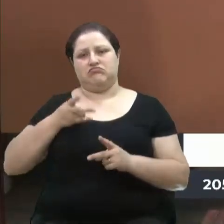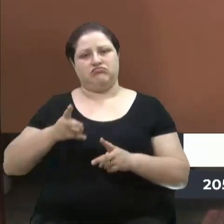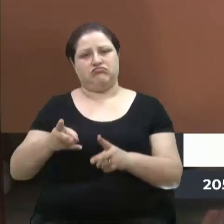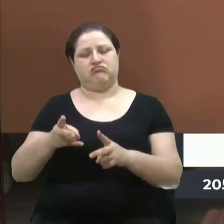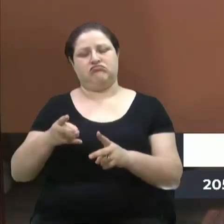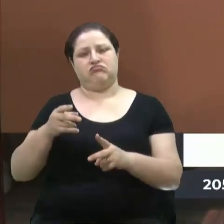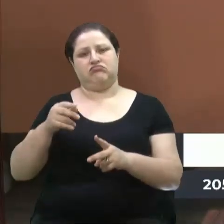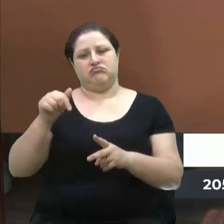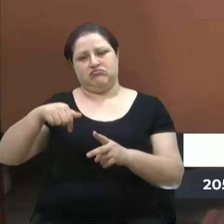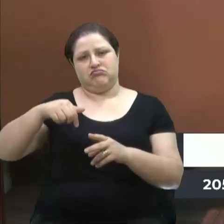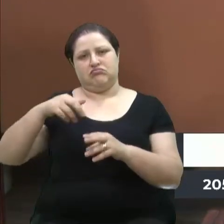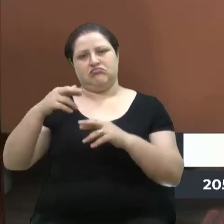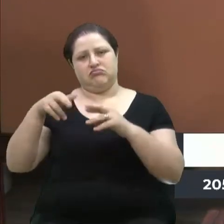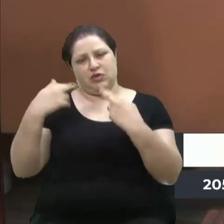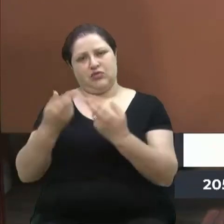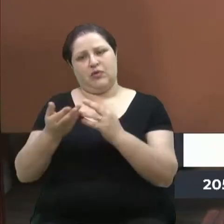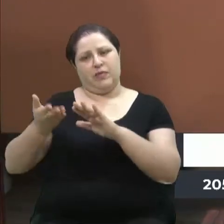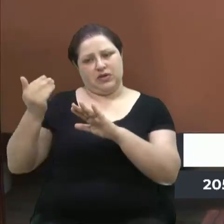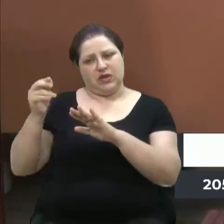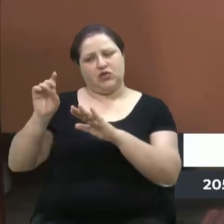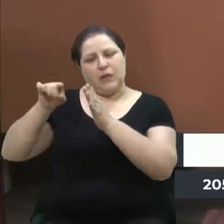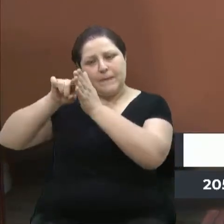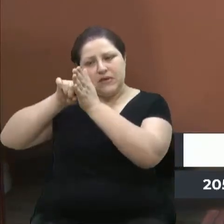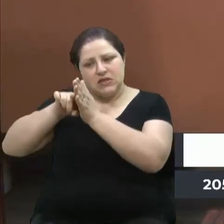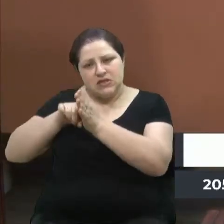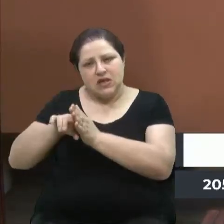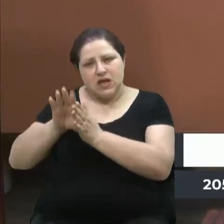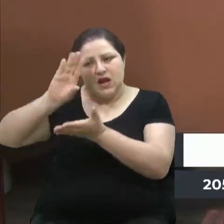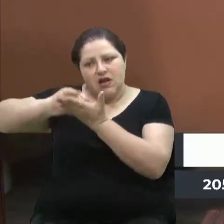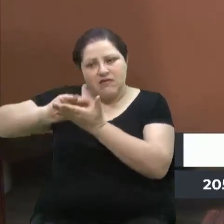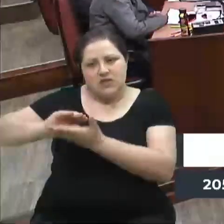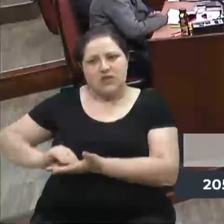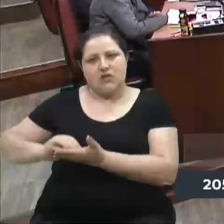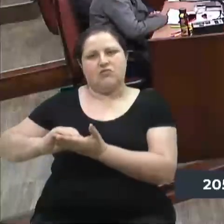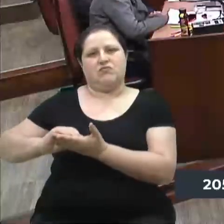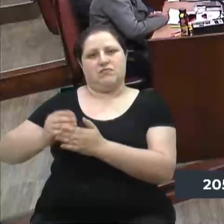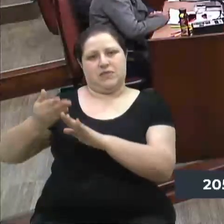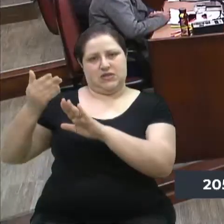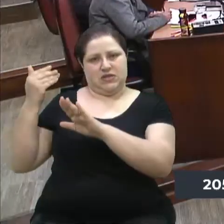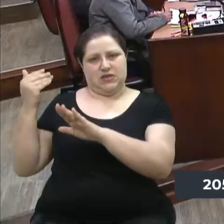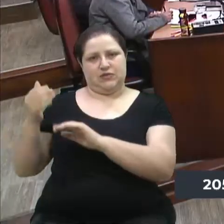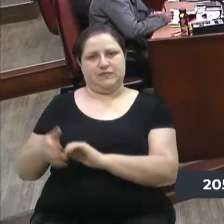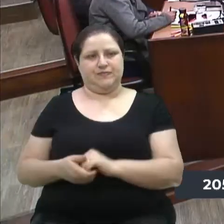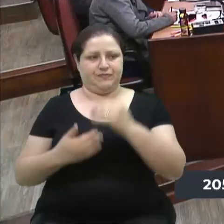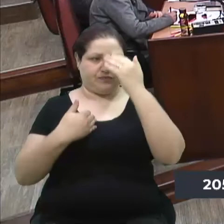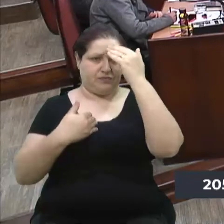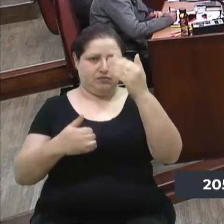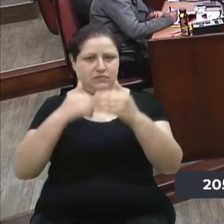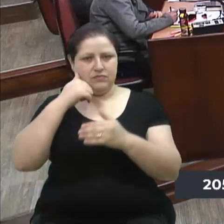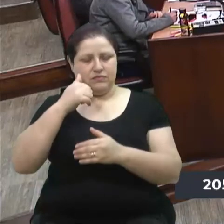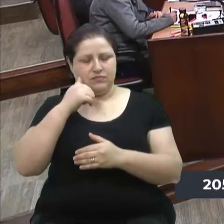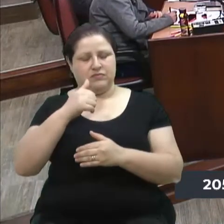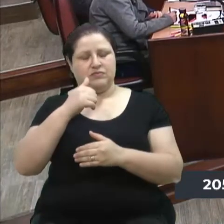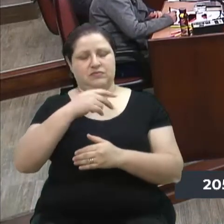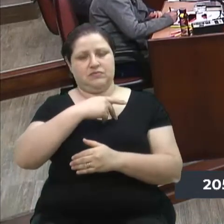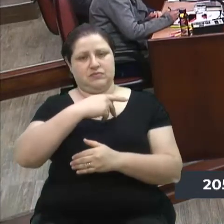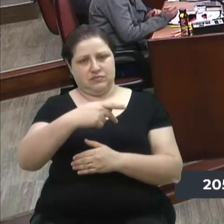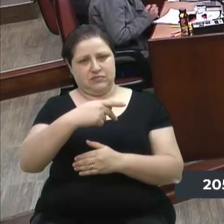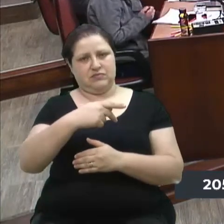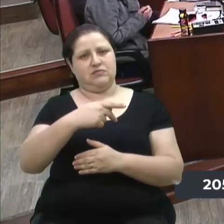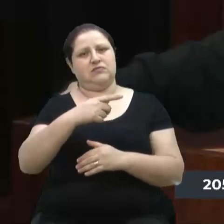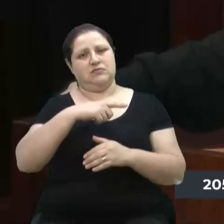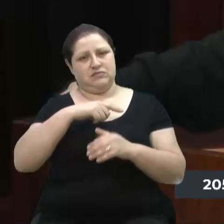na sessão é só consultar os anais da casa obrigado a vereador Obrigado o presidente da alta bom então ele afirma que nesta Tribuna Vereador retirar